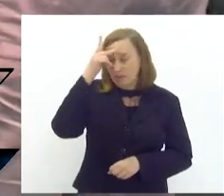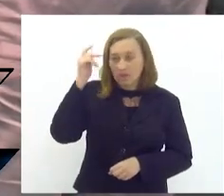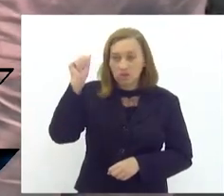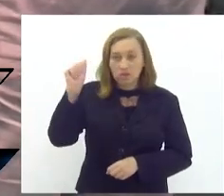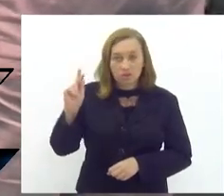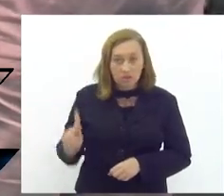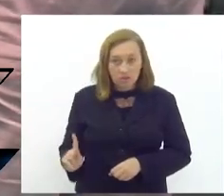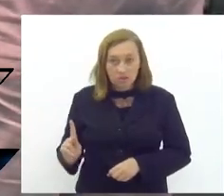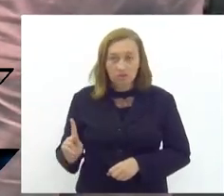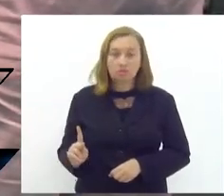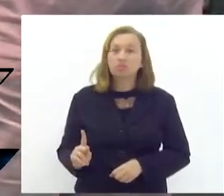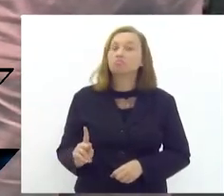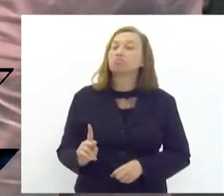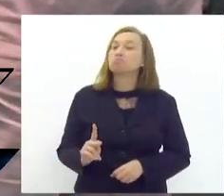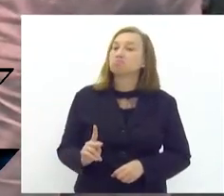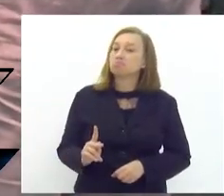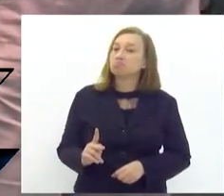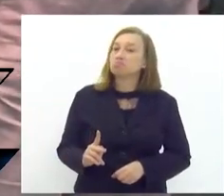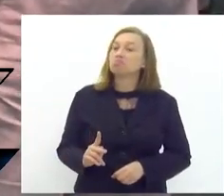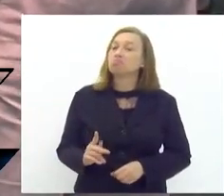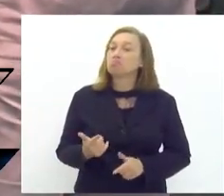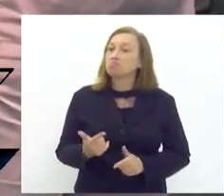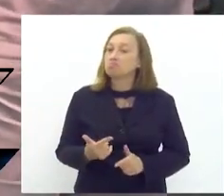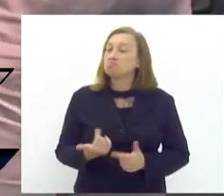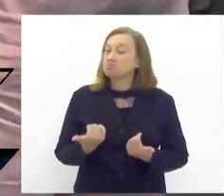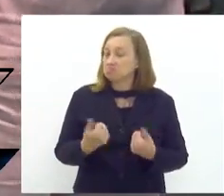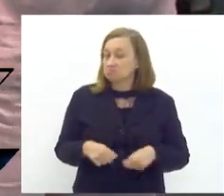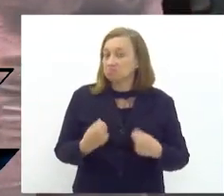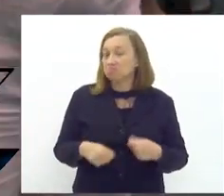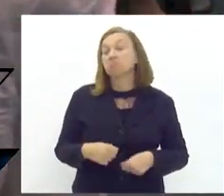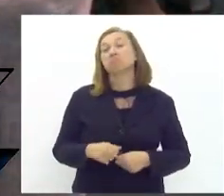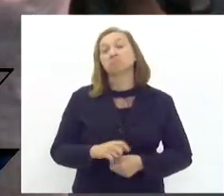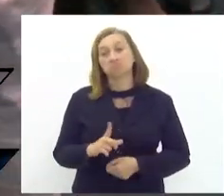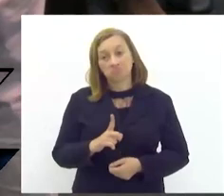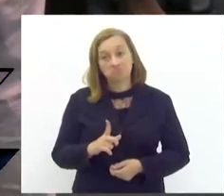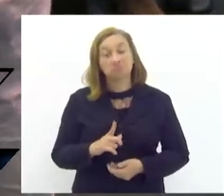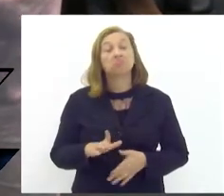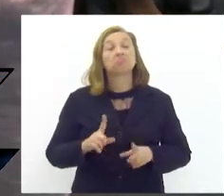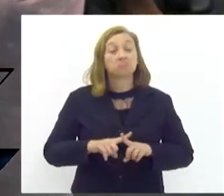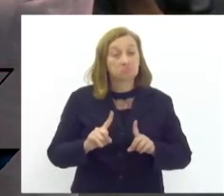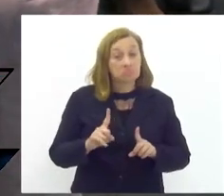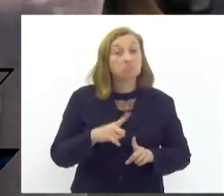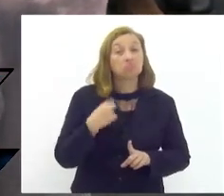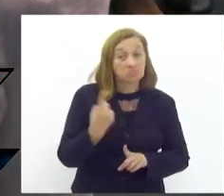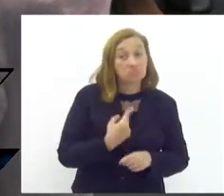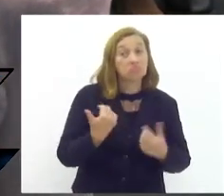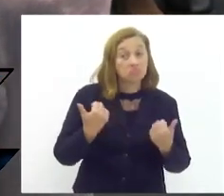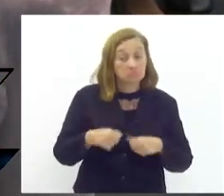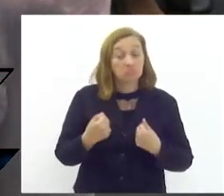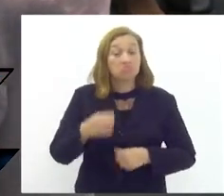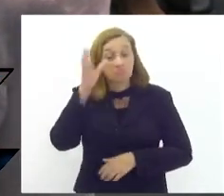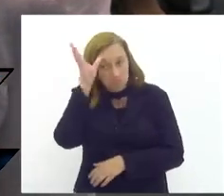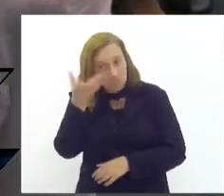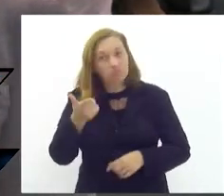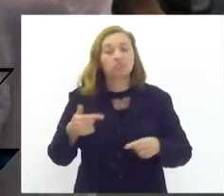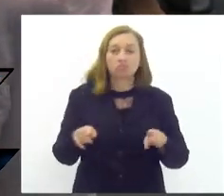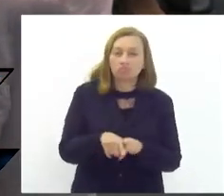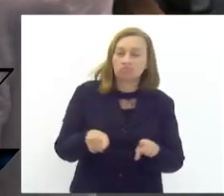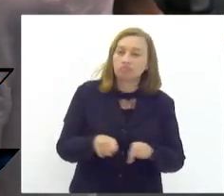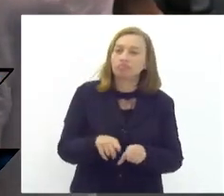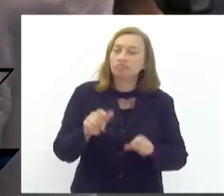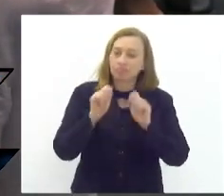especiais passando sérias necessidades então nós precisamos resolver isso